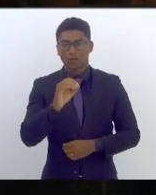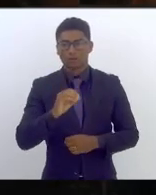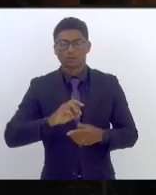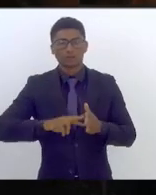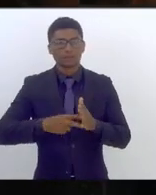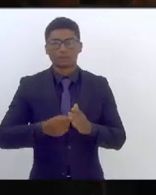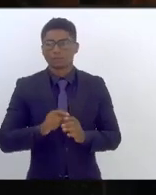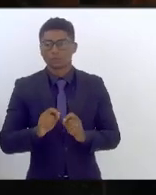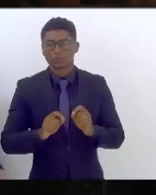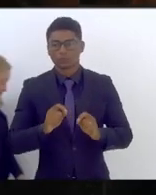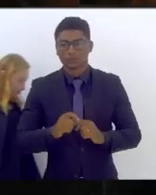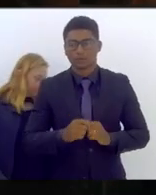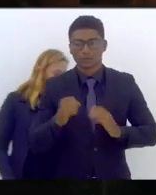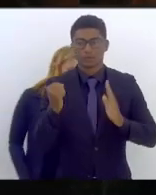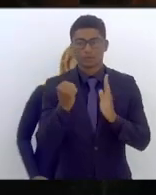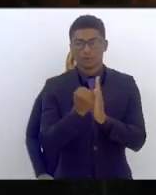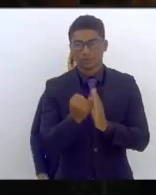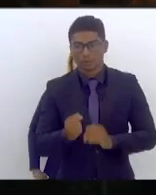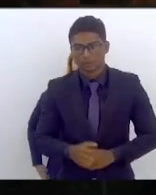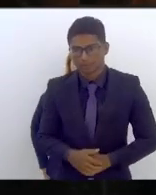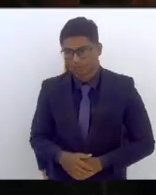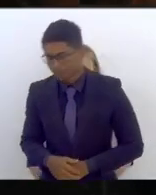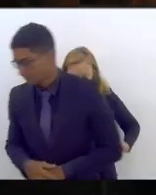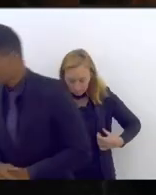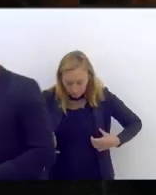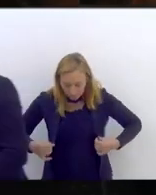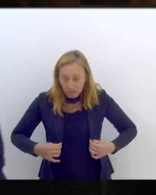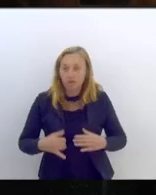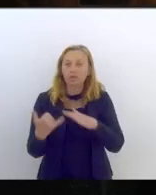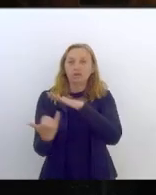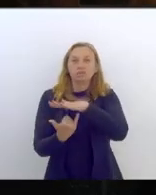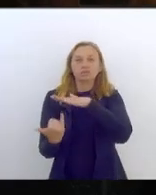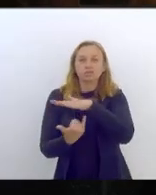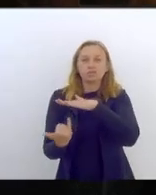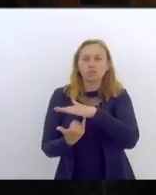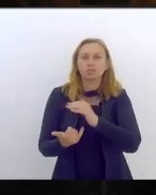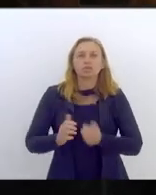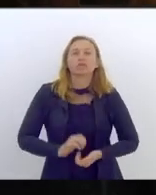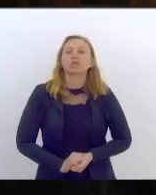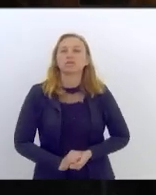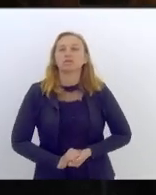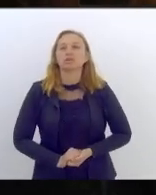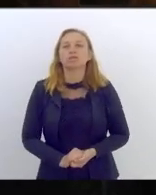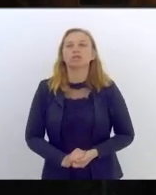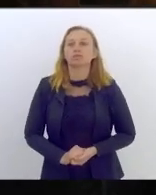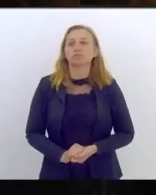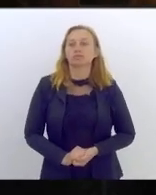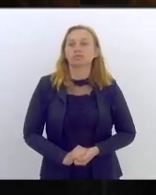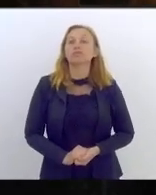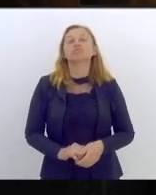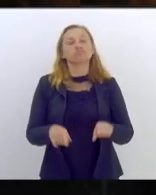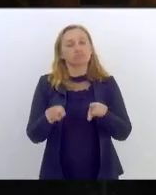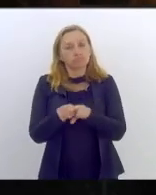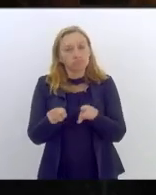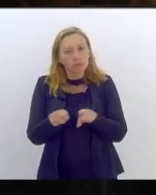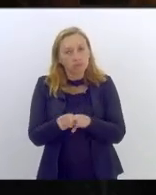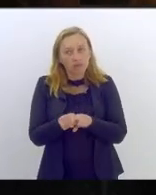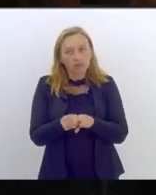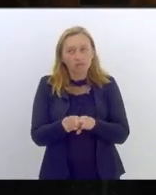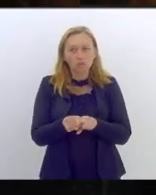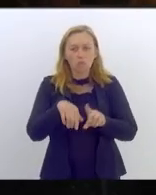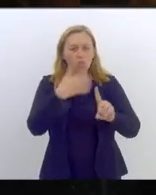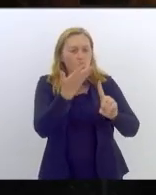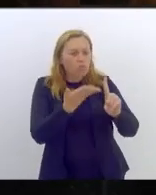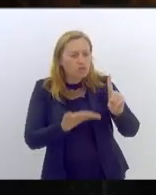significou um Marco para a instituição o que não deixa também de ser uma